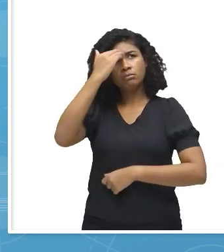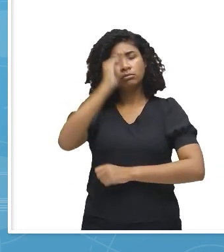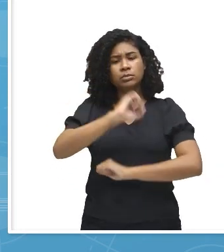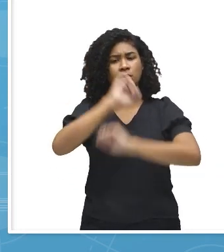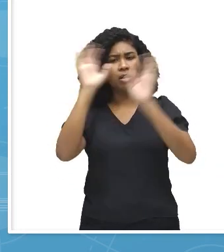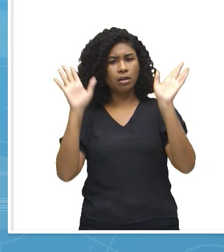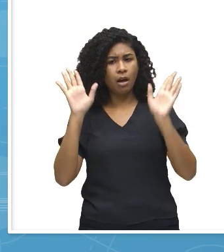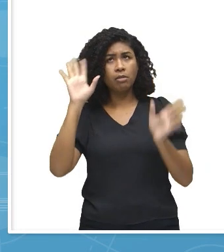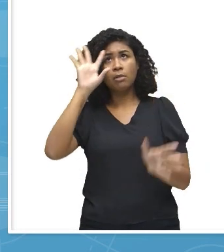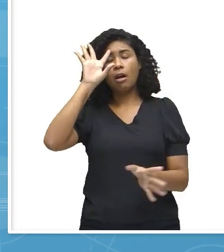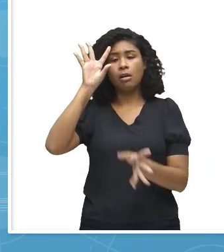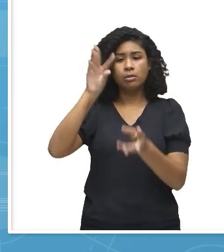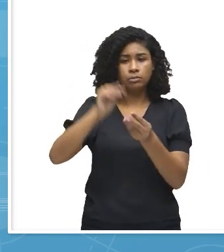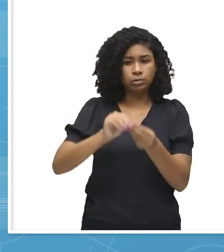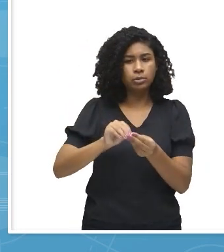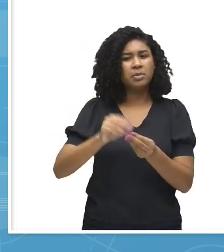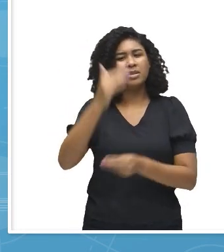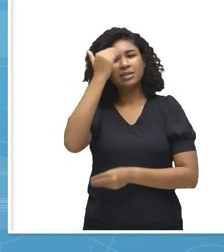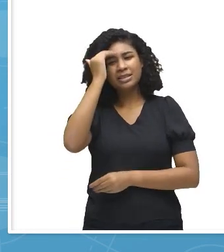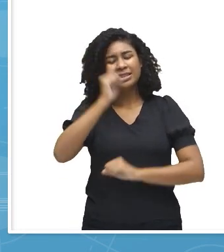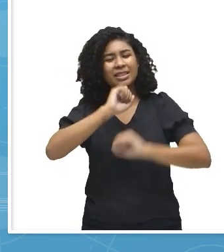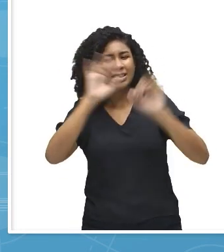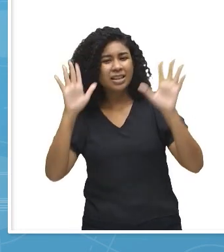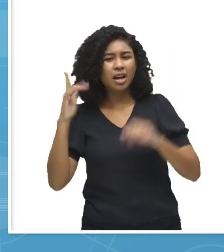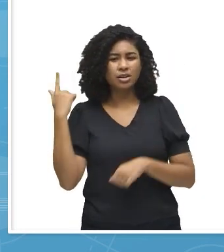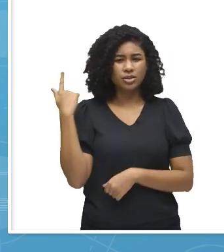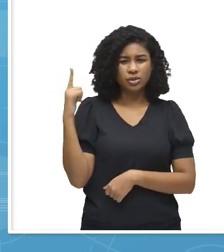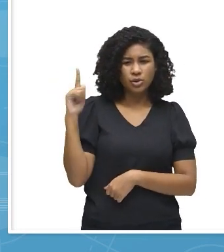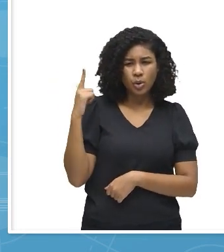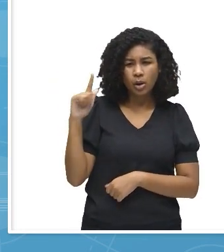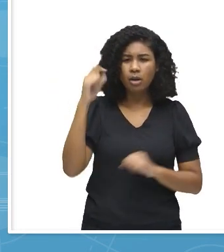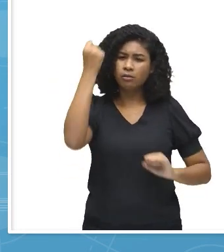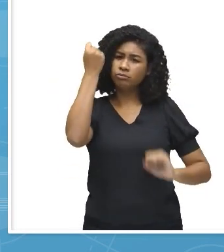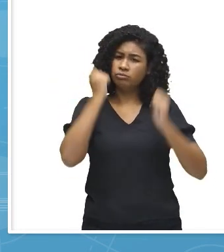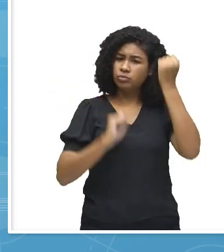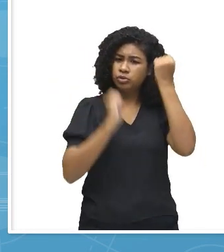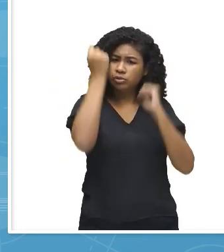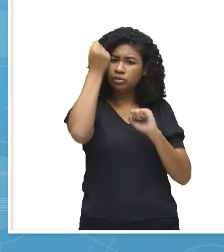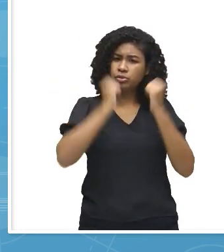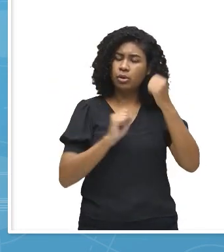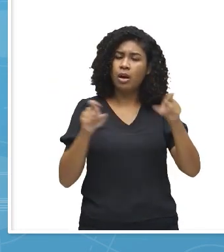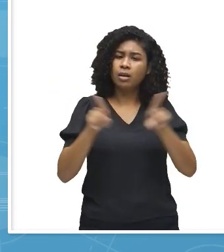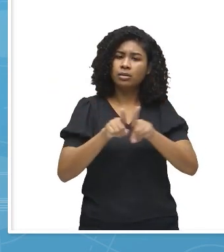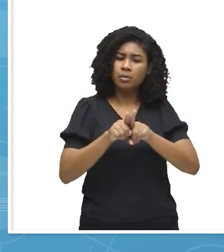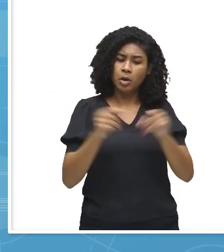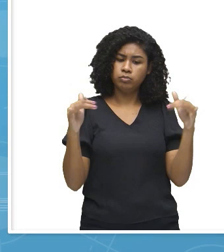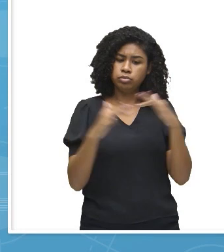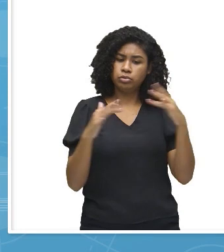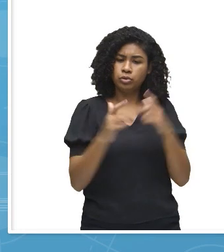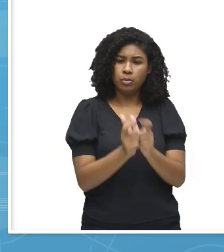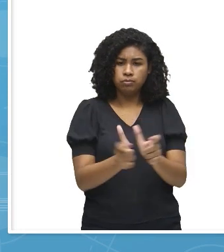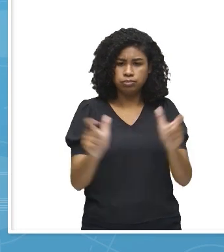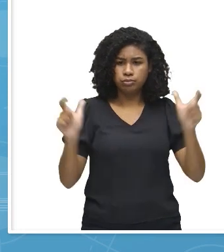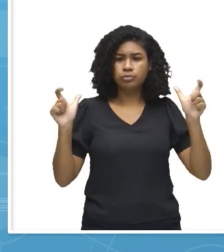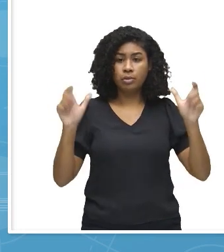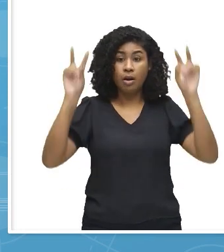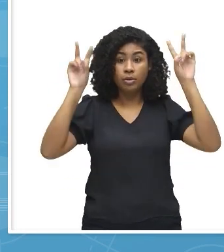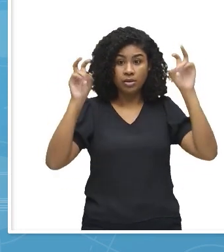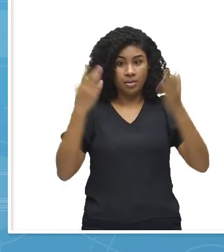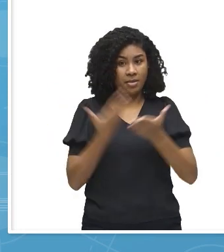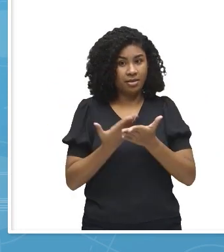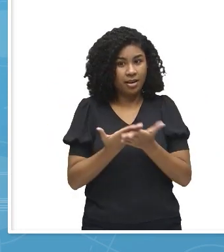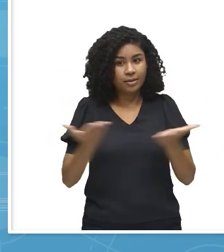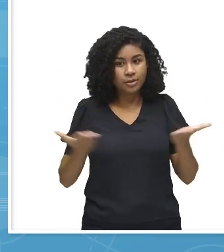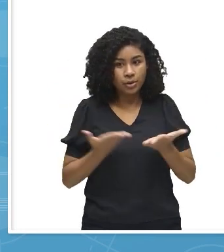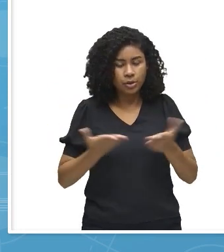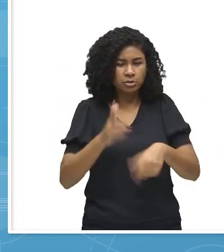pouco mais de geografia, entender sobre industrialização e também sobre urbanização, aí o tema da nossa aula. Vou deixar